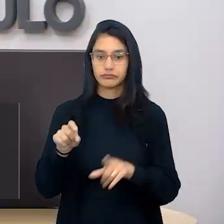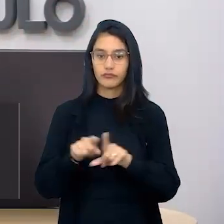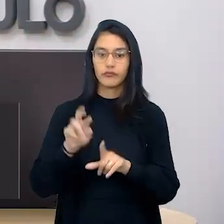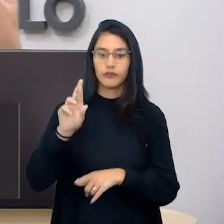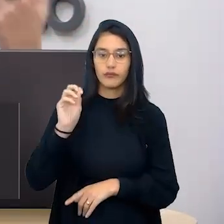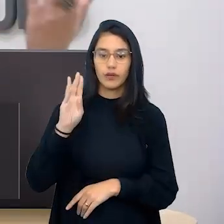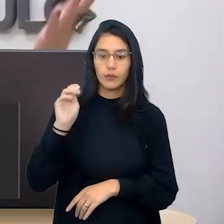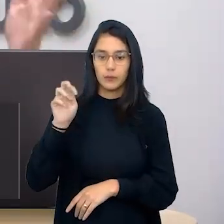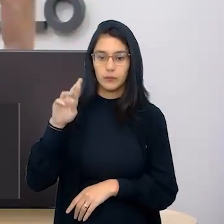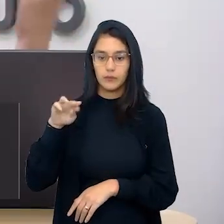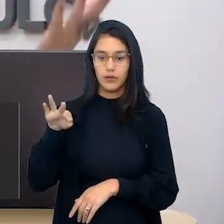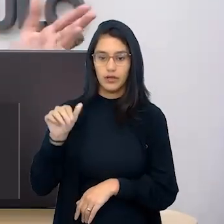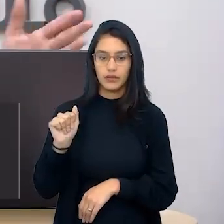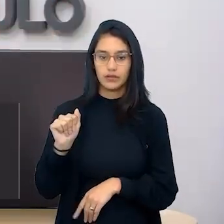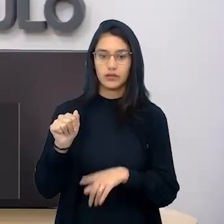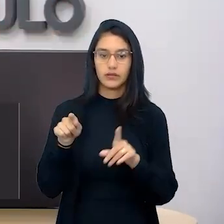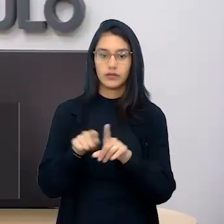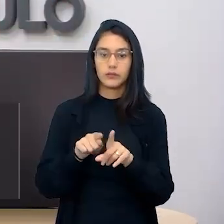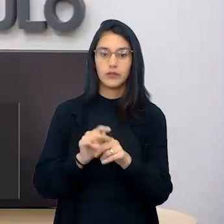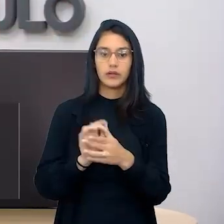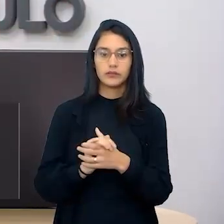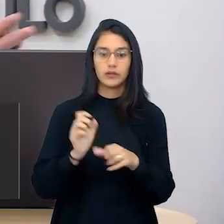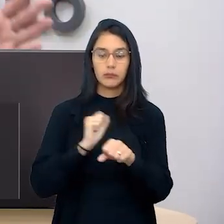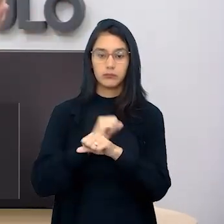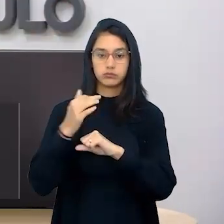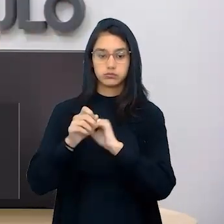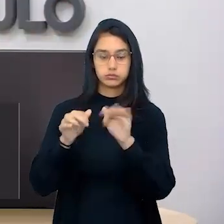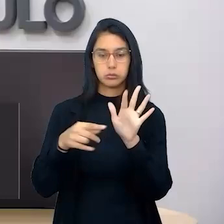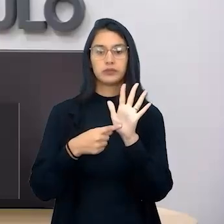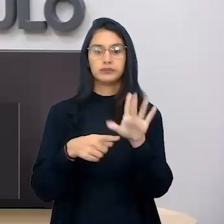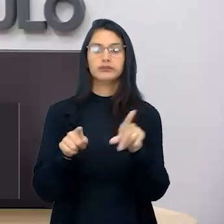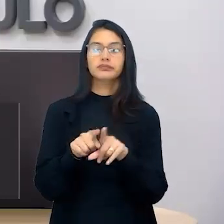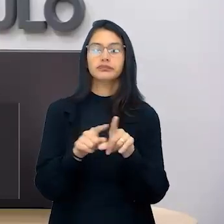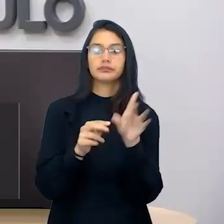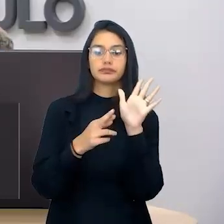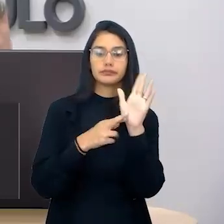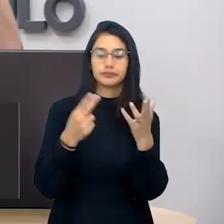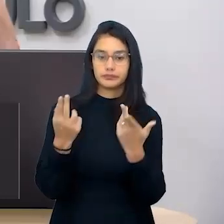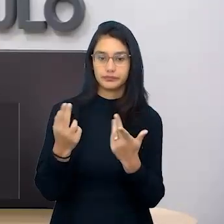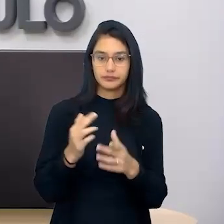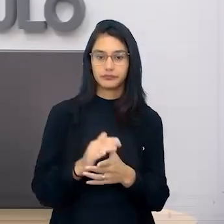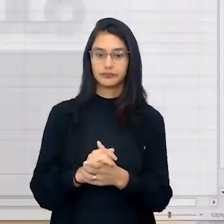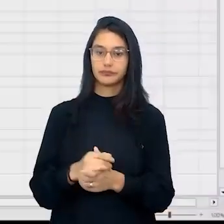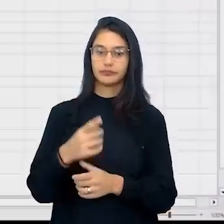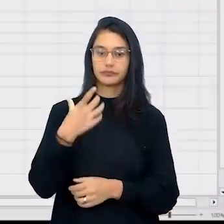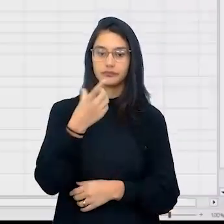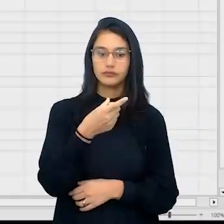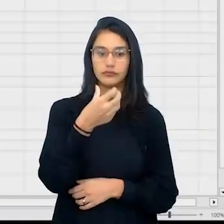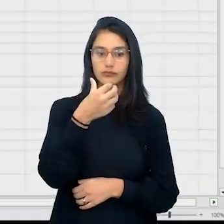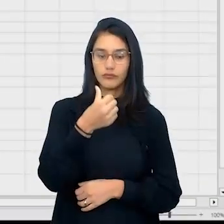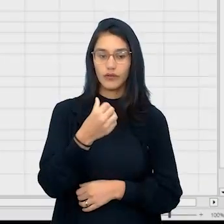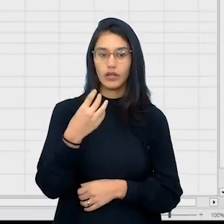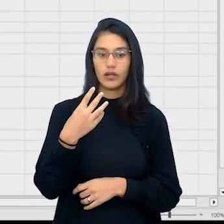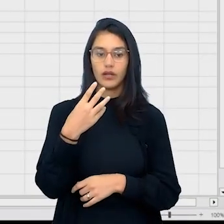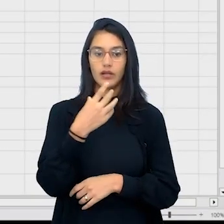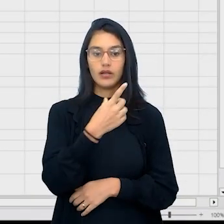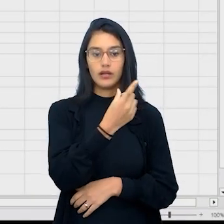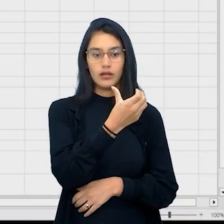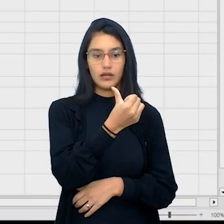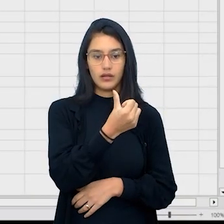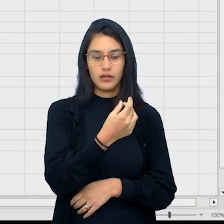de Mídias, na pandemia, que elas apresentaram, peguei essa mesma referência, então tá aí, 16,42, então vai